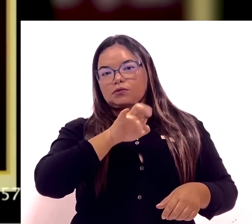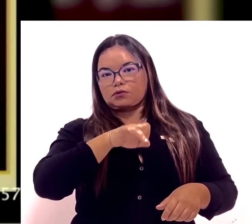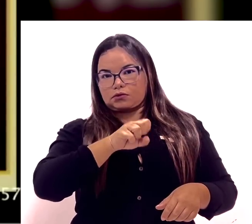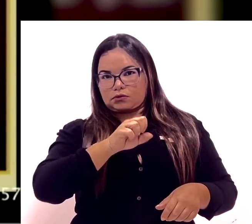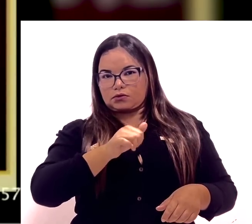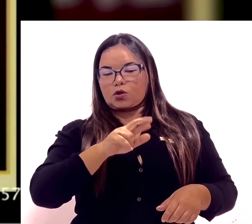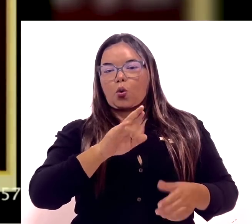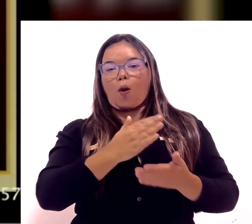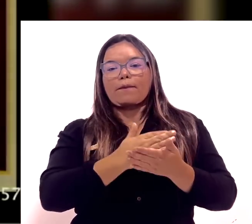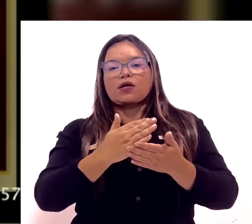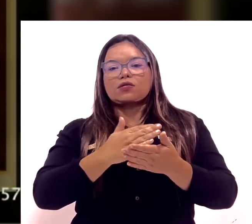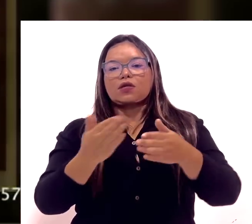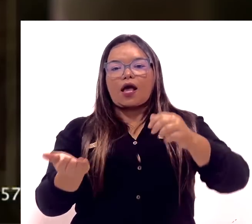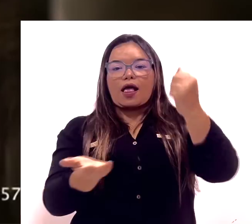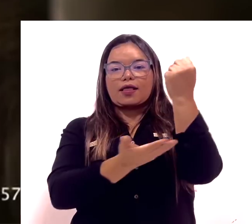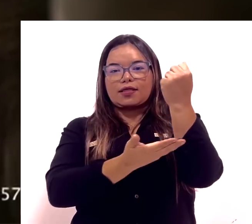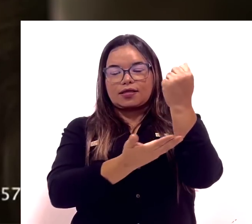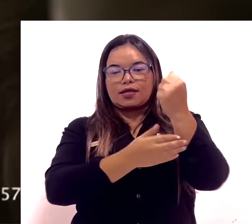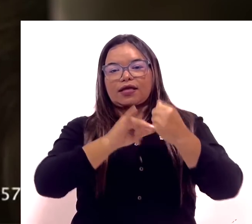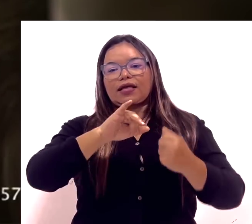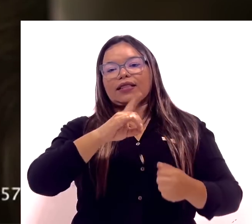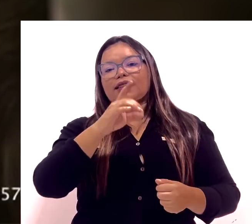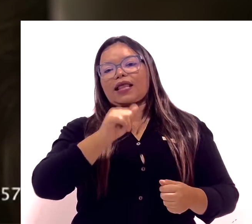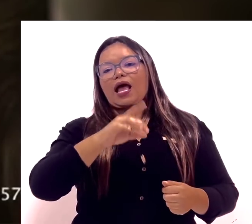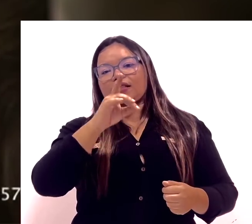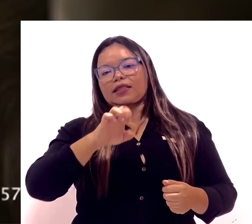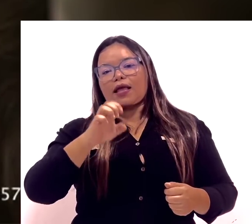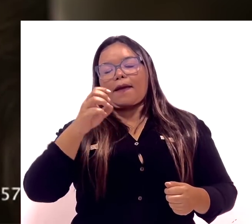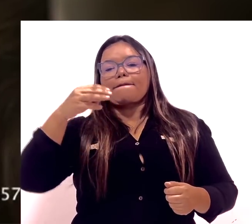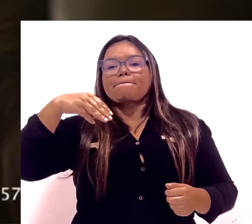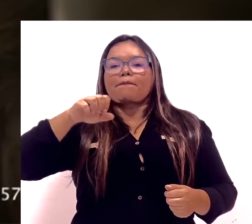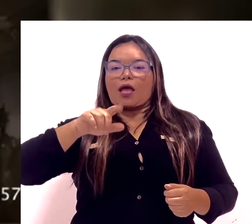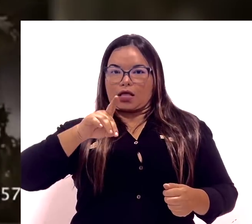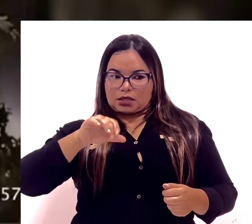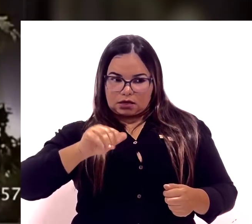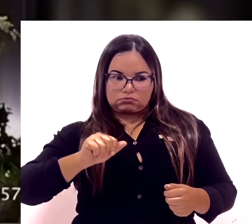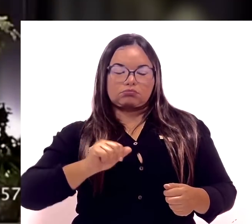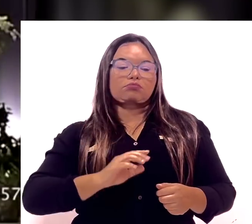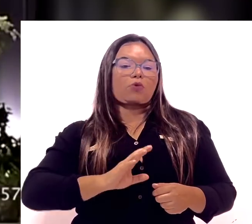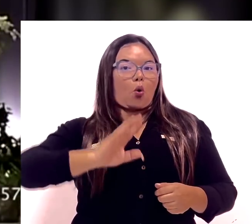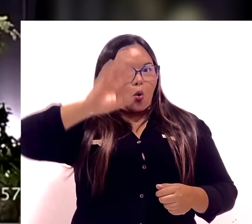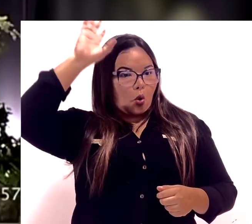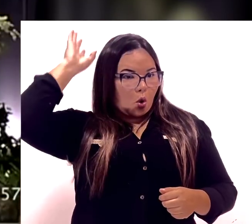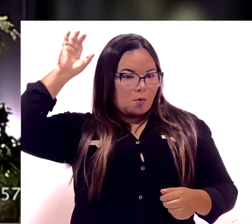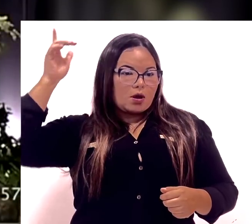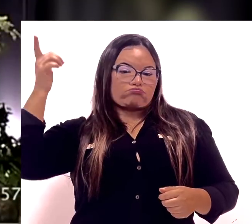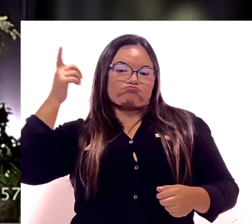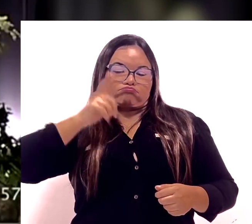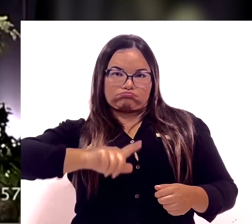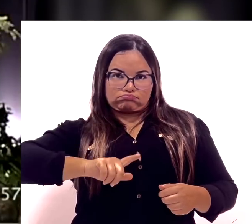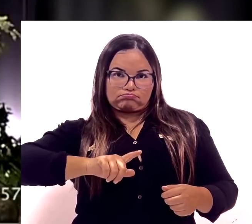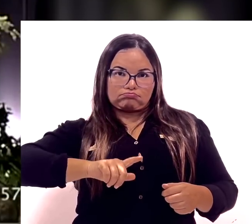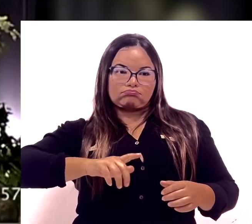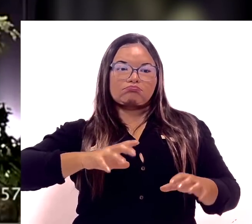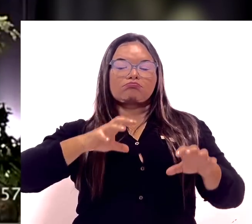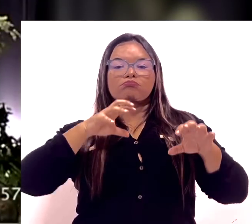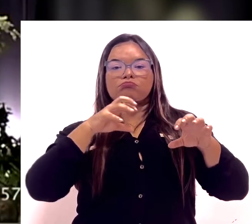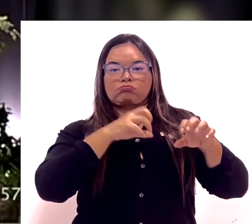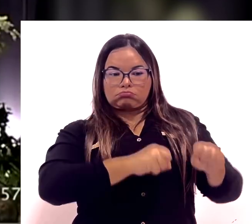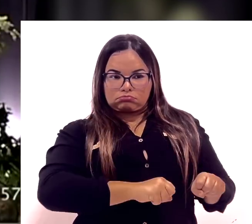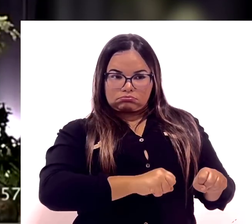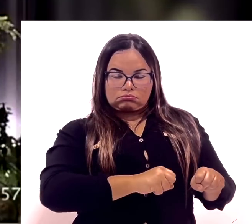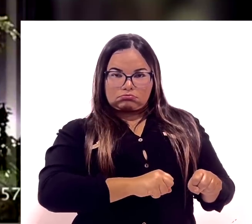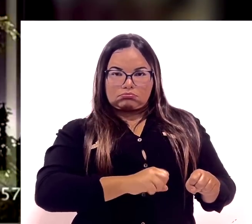Média. Portanto, quando Roma foi conquistada e os ostrogodos foram removidos, a história da Idade